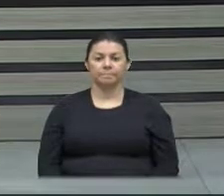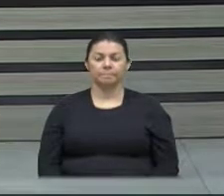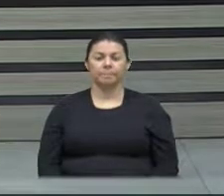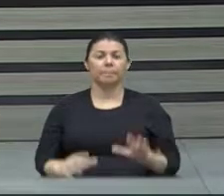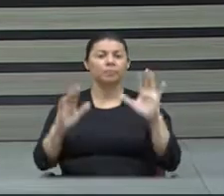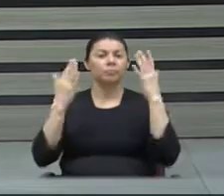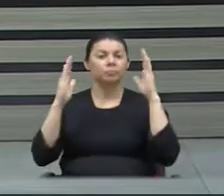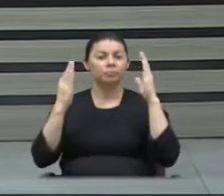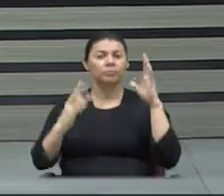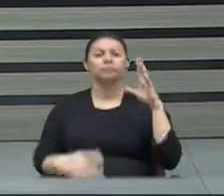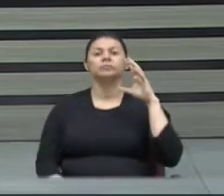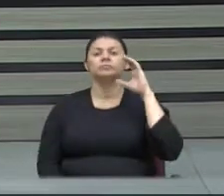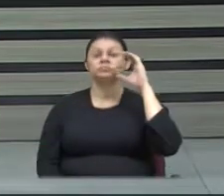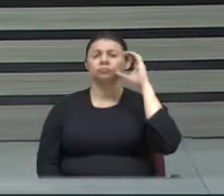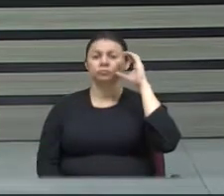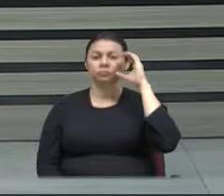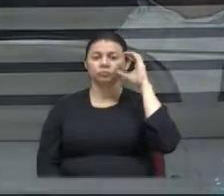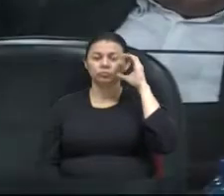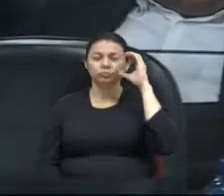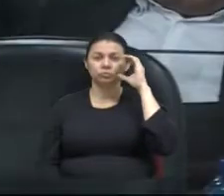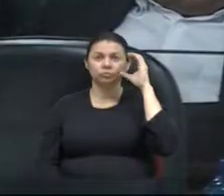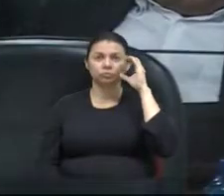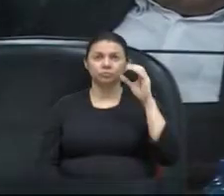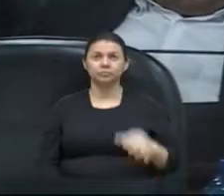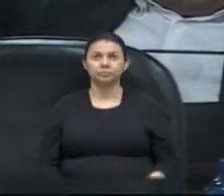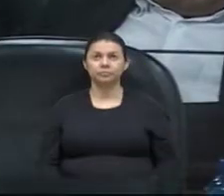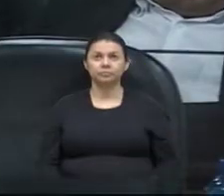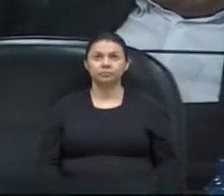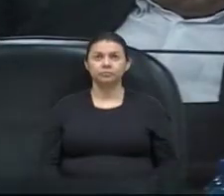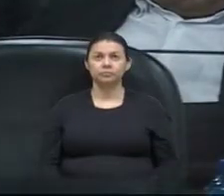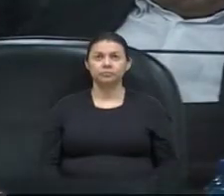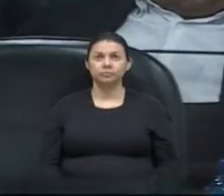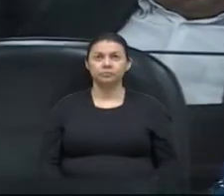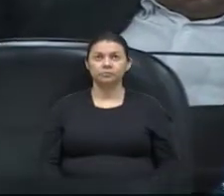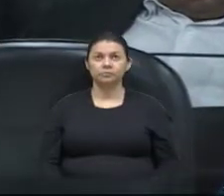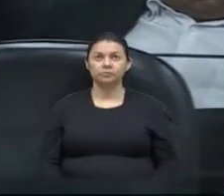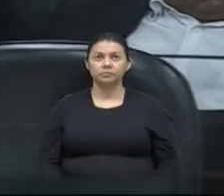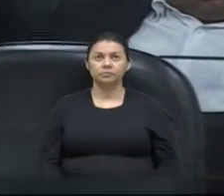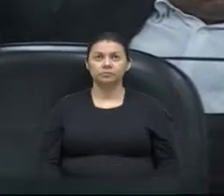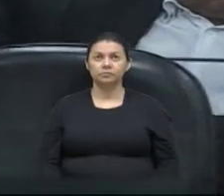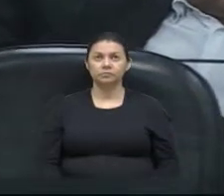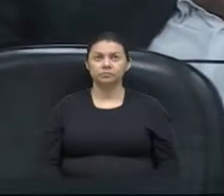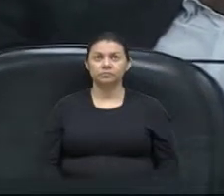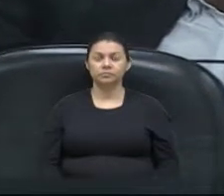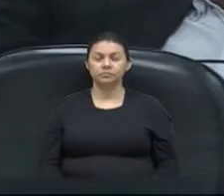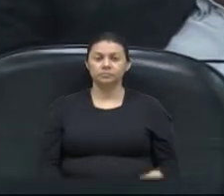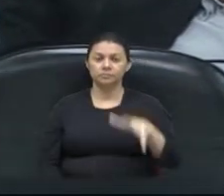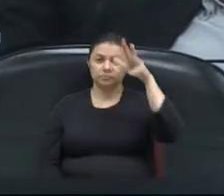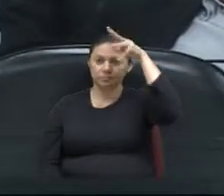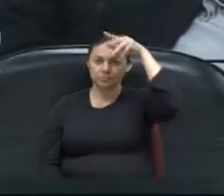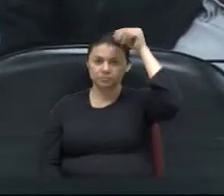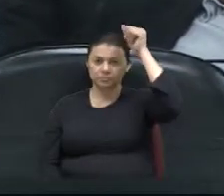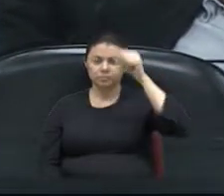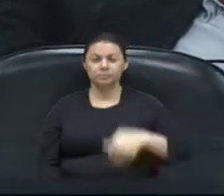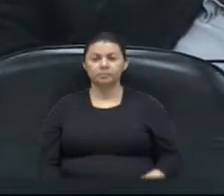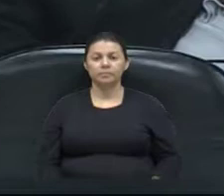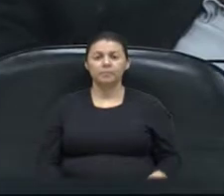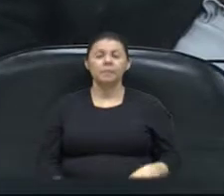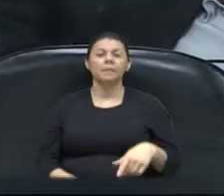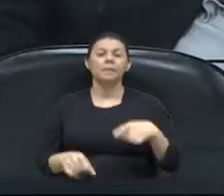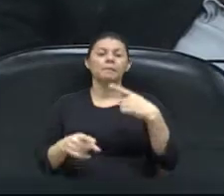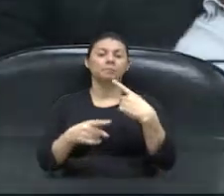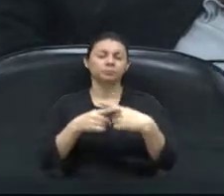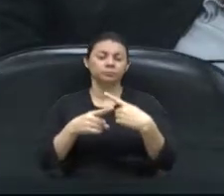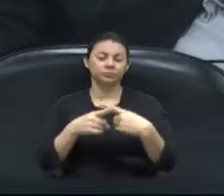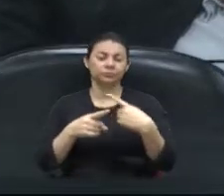dizer do privilégio que eu tive de apresentar uma moção de congratulação pelos 90